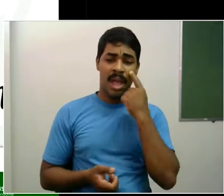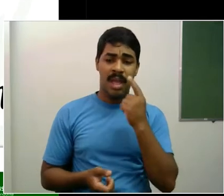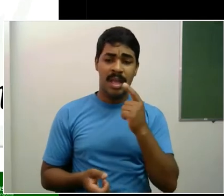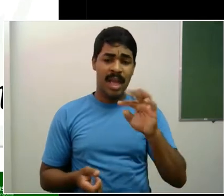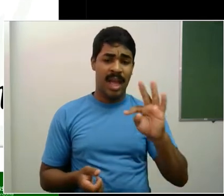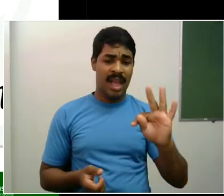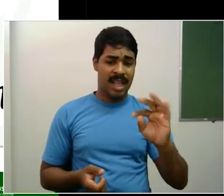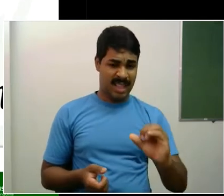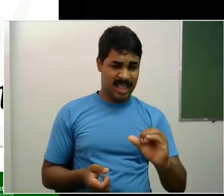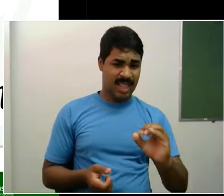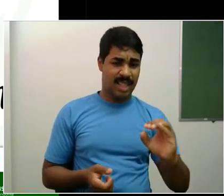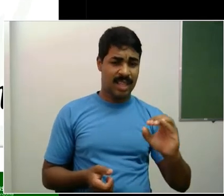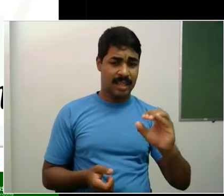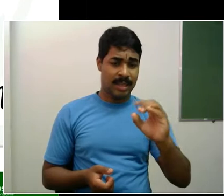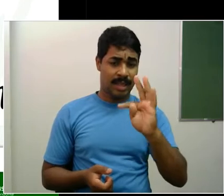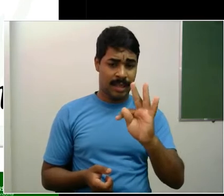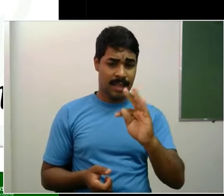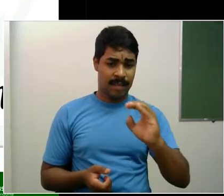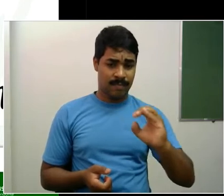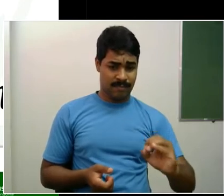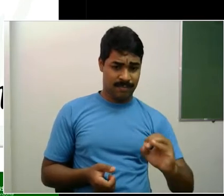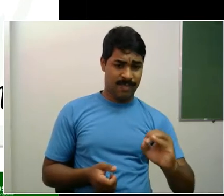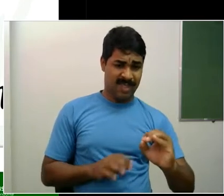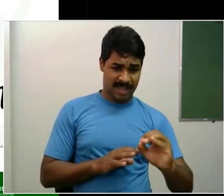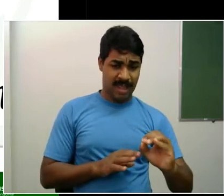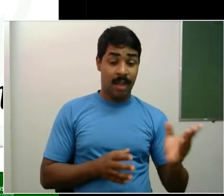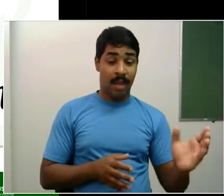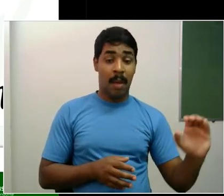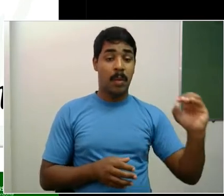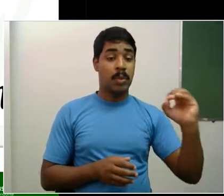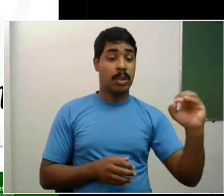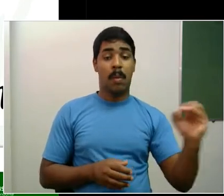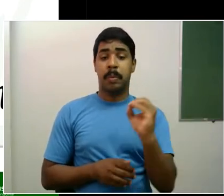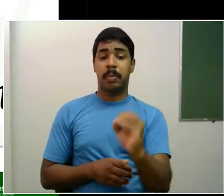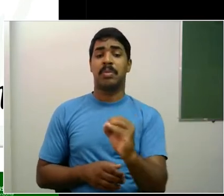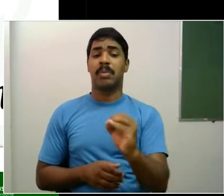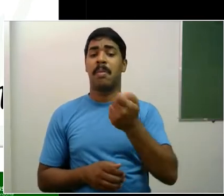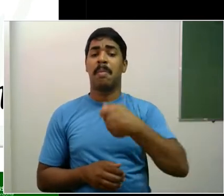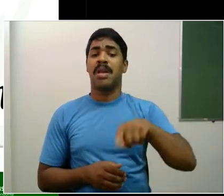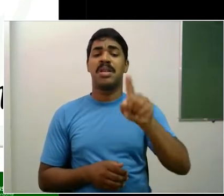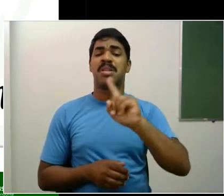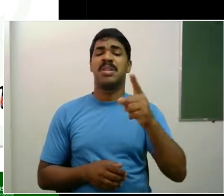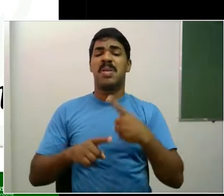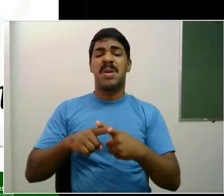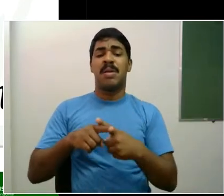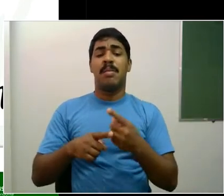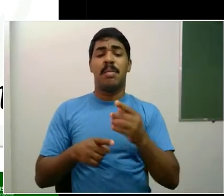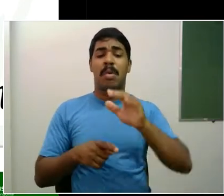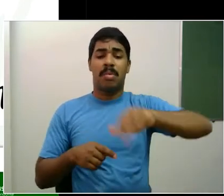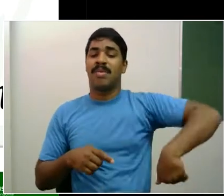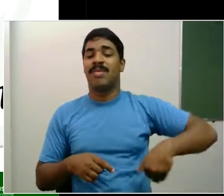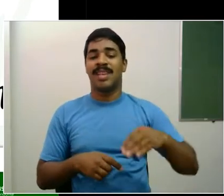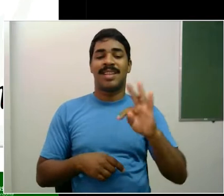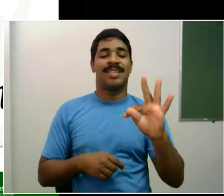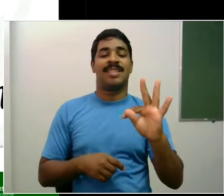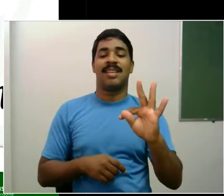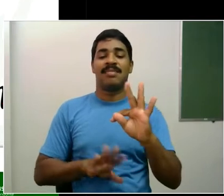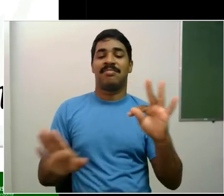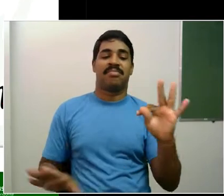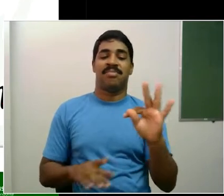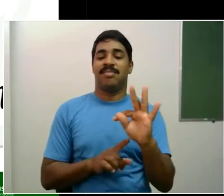zero aqui, né? Ou seja, T menos zero, como zero é neutro, T menos zero é T. Então, some esse menos zero